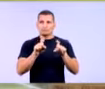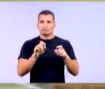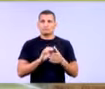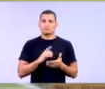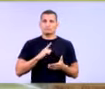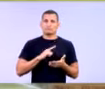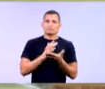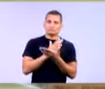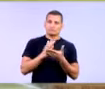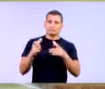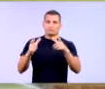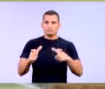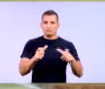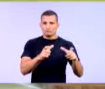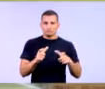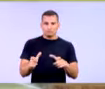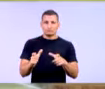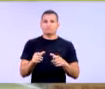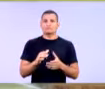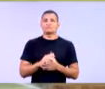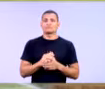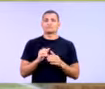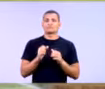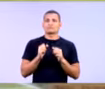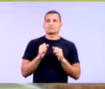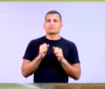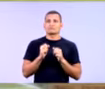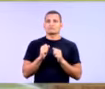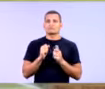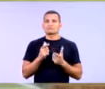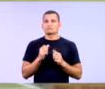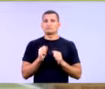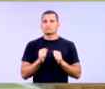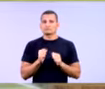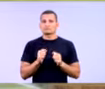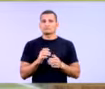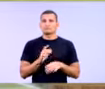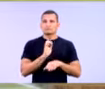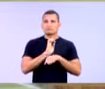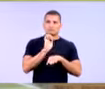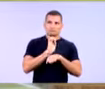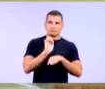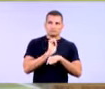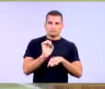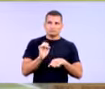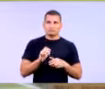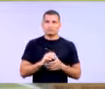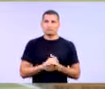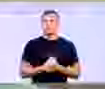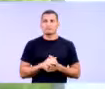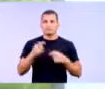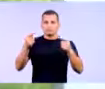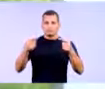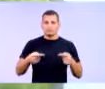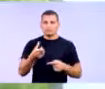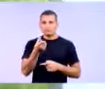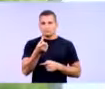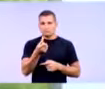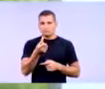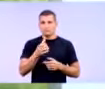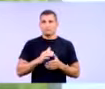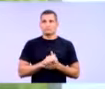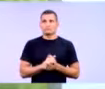alguns locais que eles nos elencaram, né, nessa questão 6. Então, aqui,